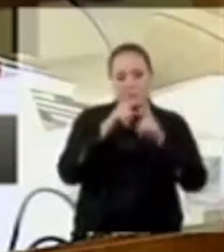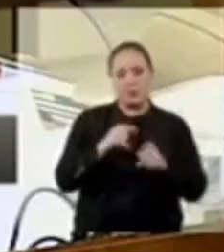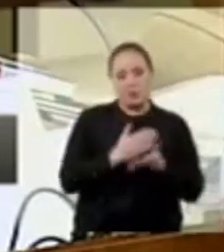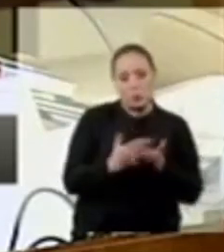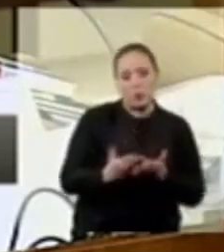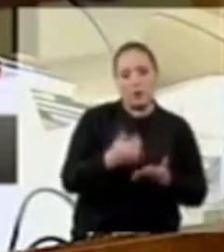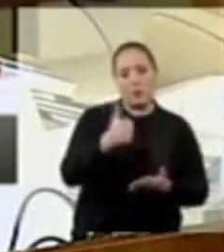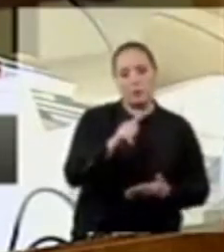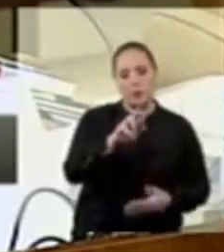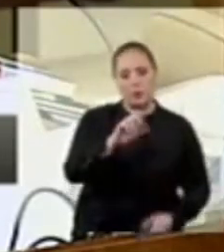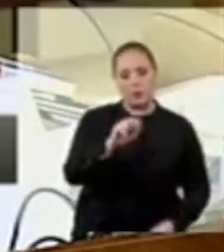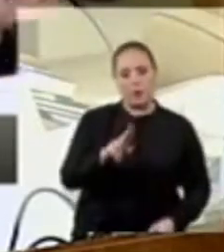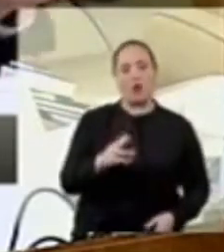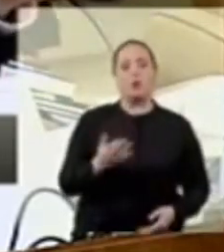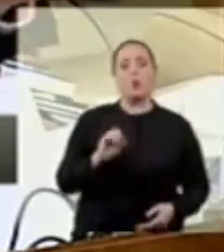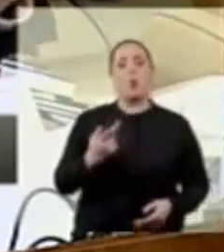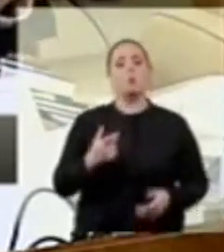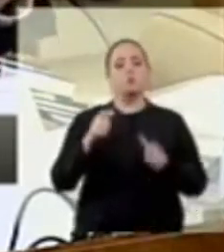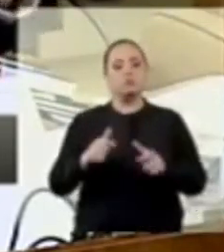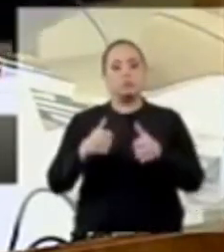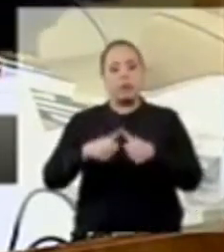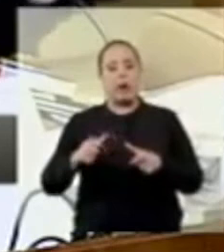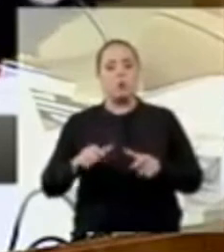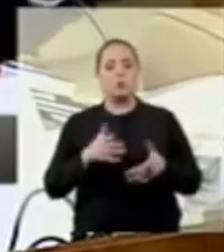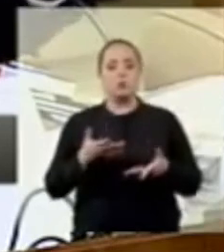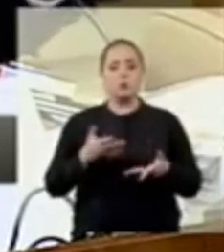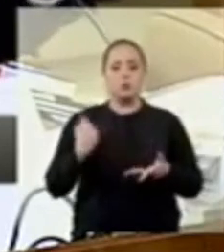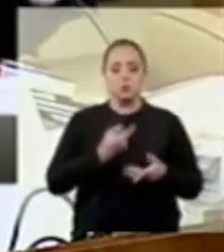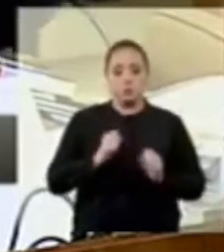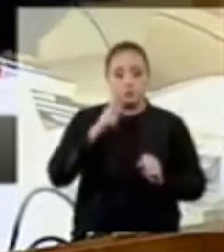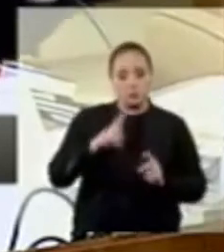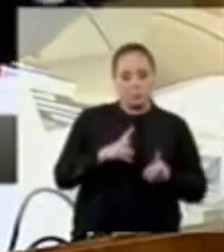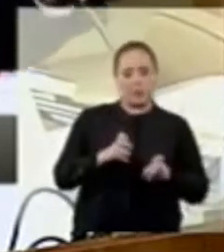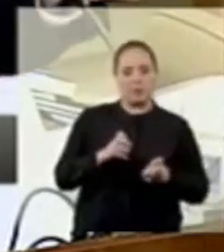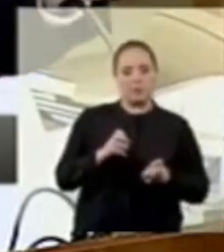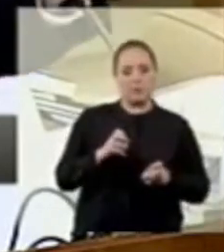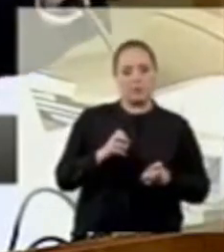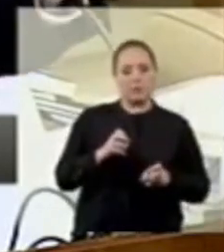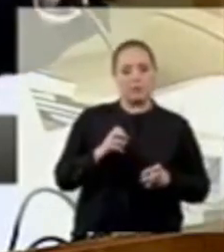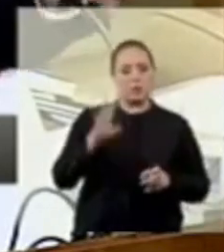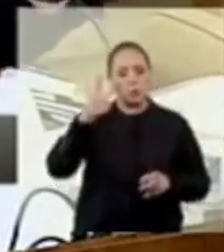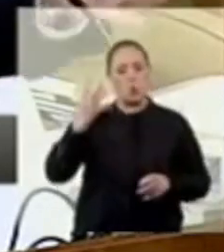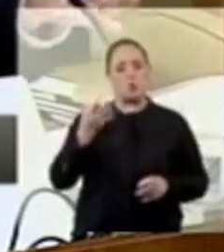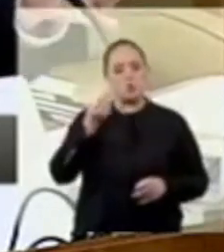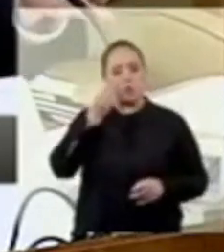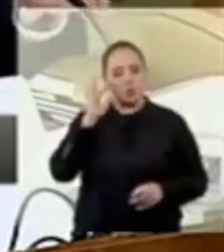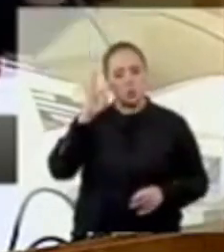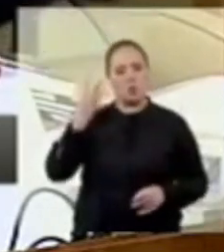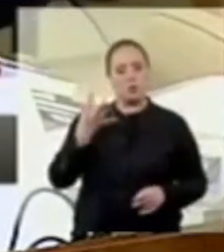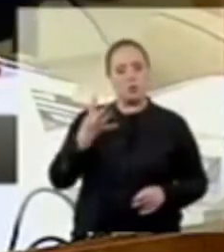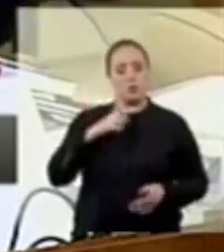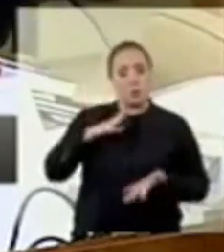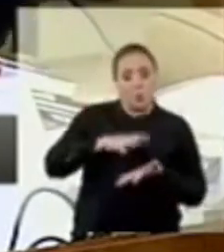congestionamento está na execução fiscal e portanto você pode pensar soluções com base em dados sem dados